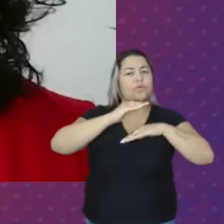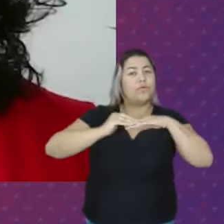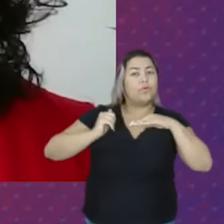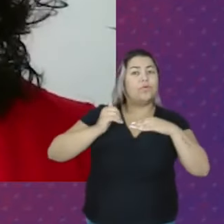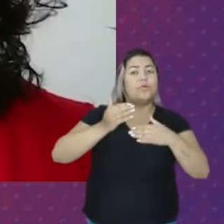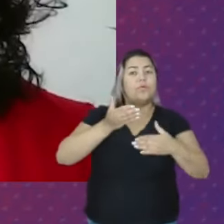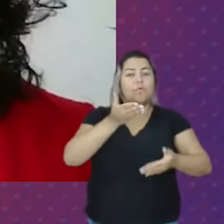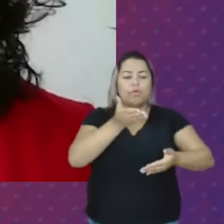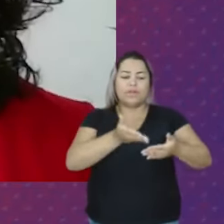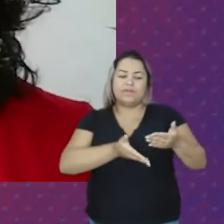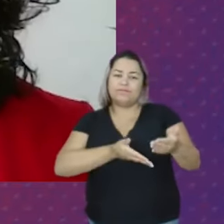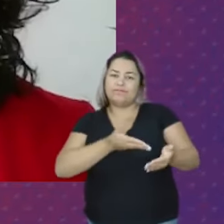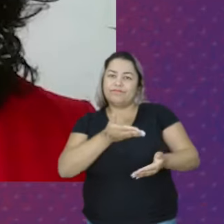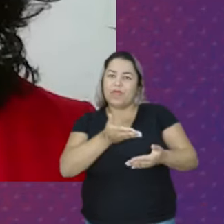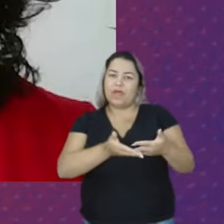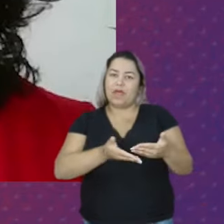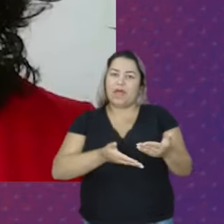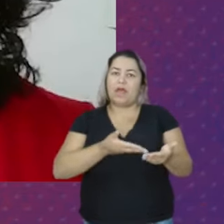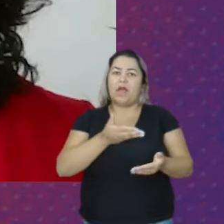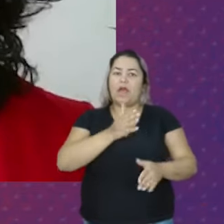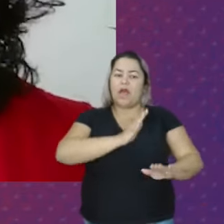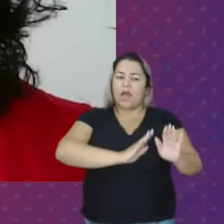cuidado e sem